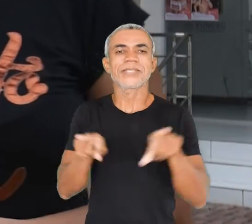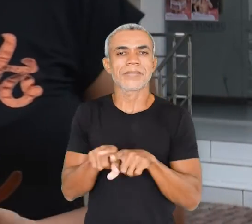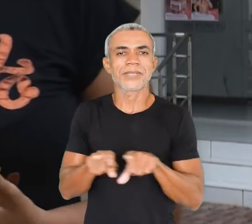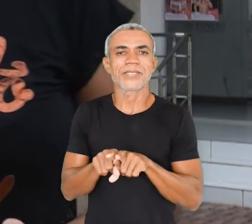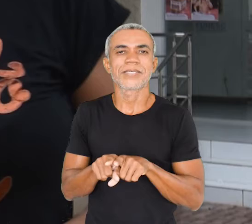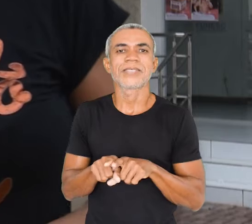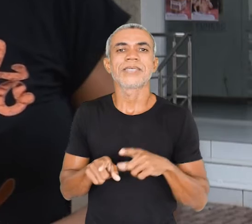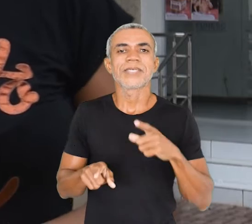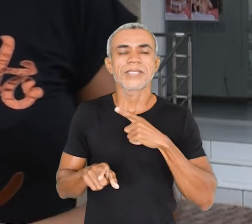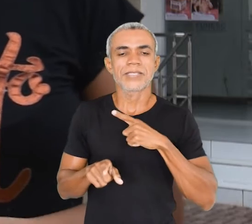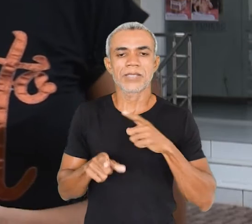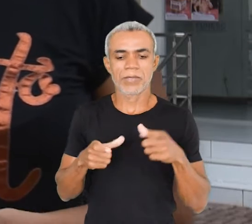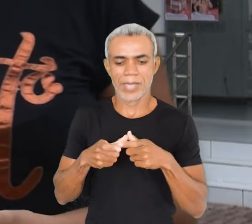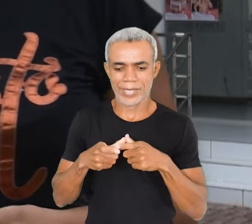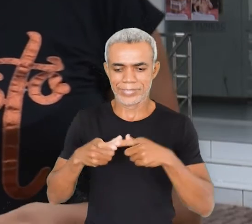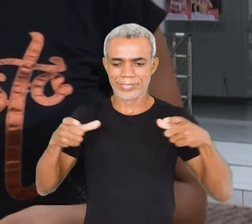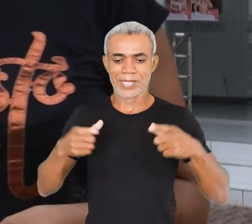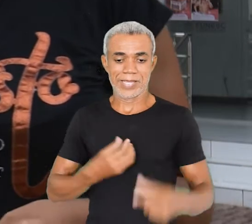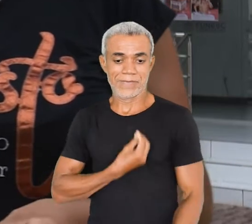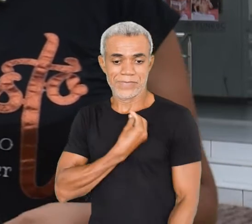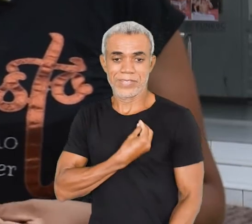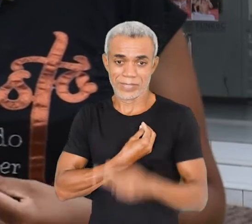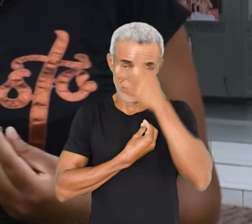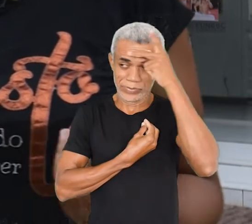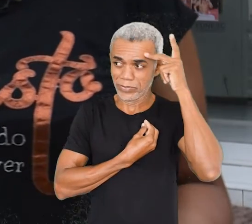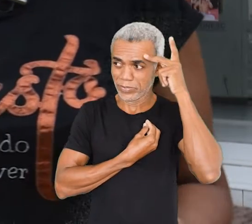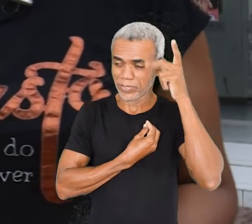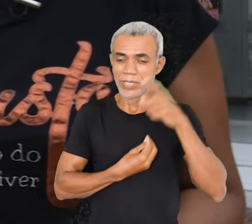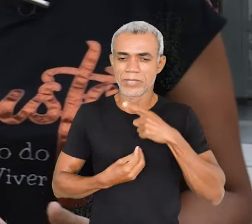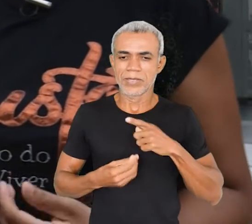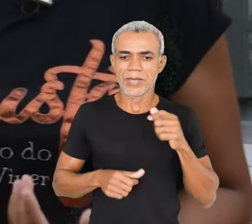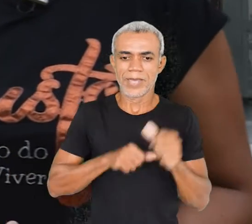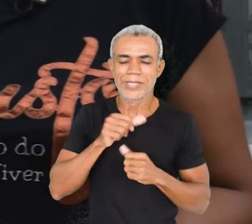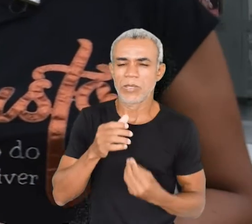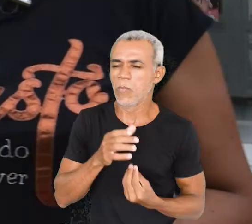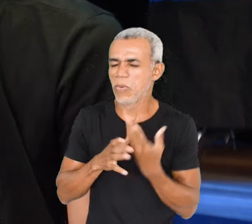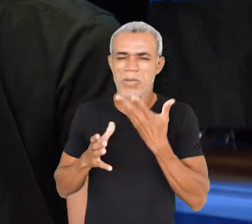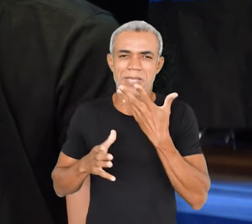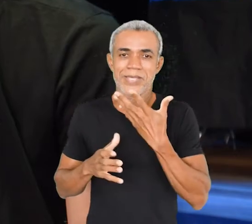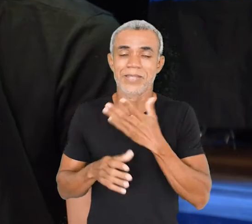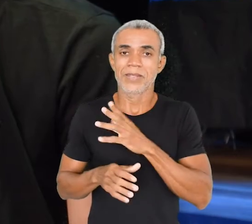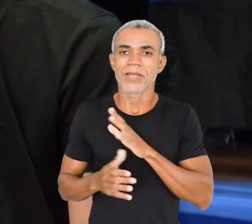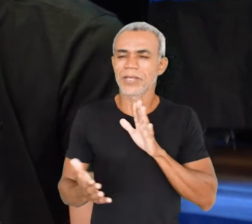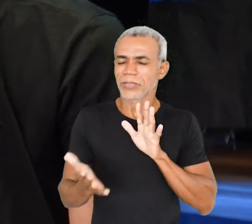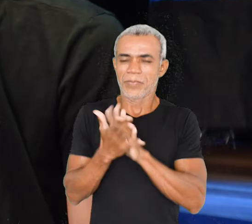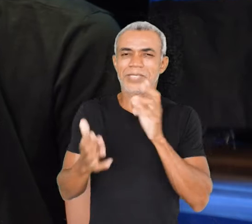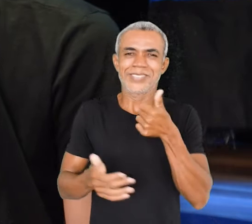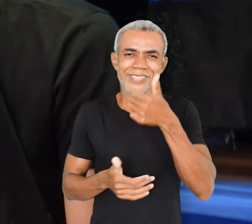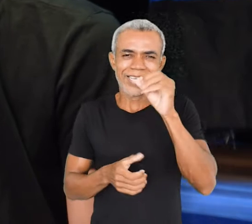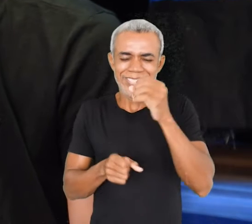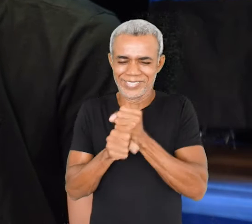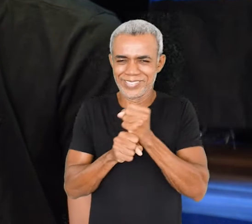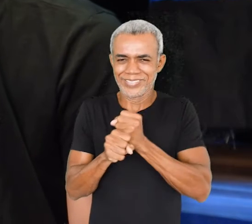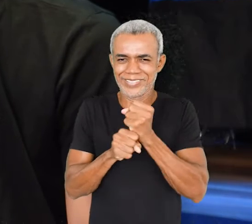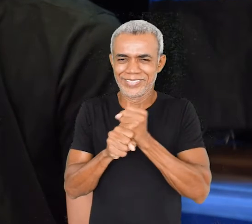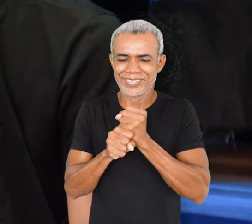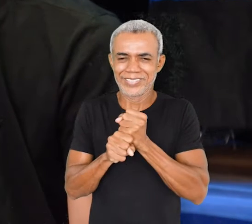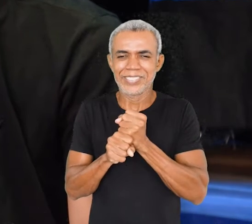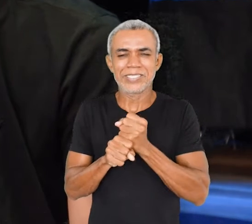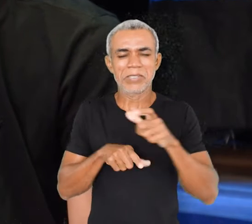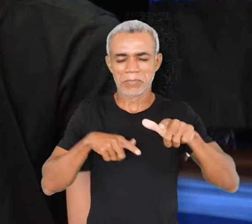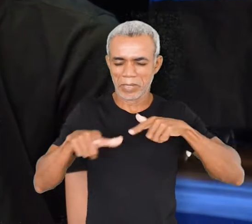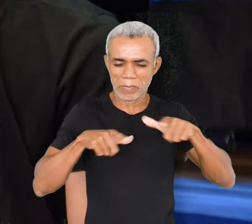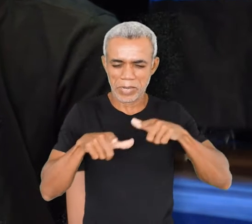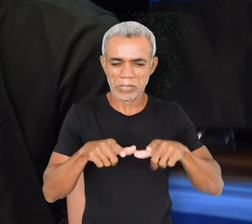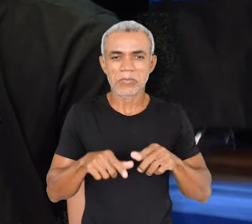ideias, os sonhos, e só tem a acrescentar na vida da pessoa. E é uma realização enorme contemplar